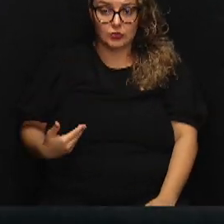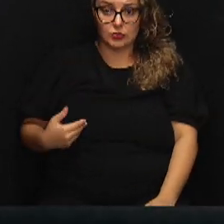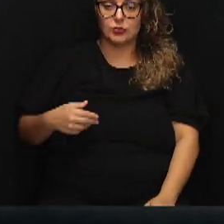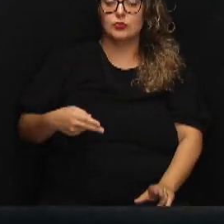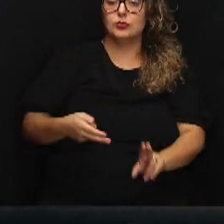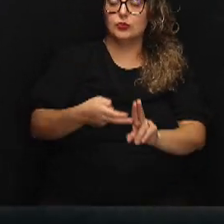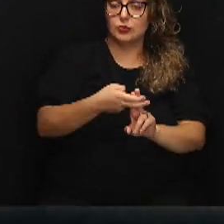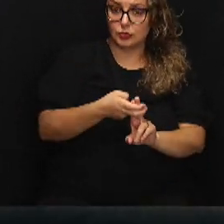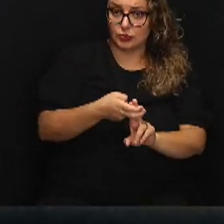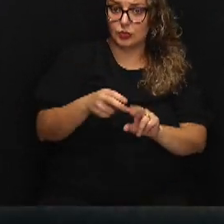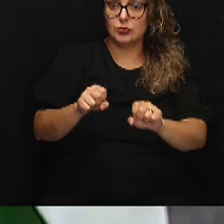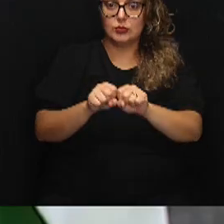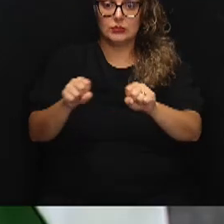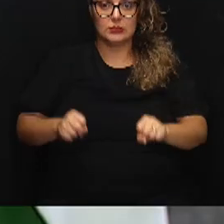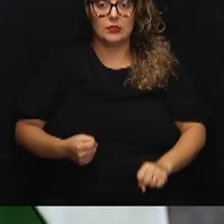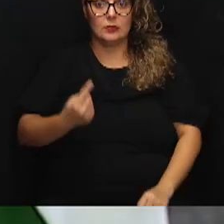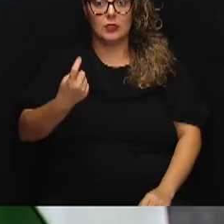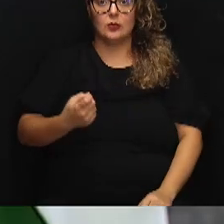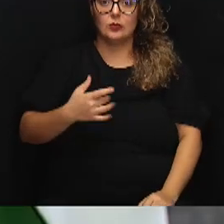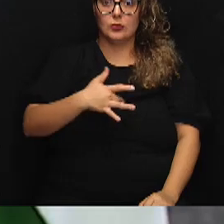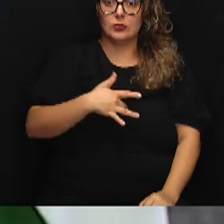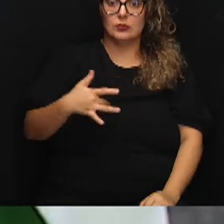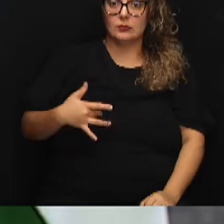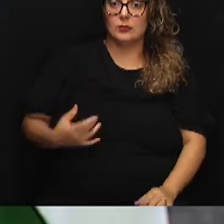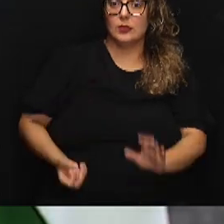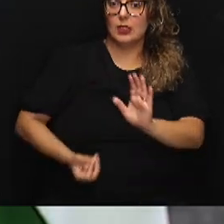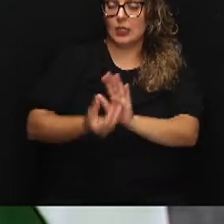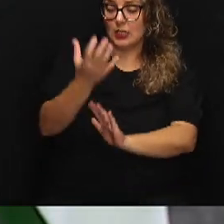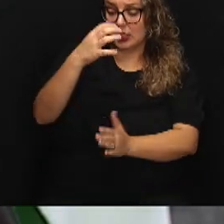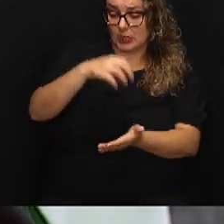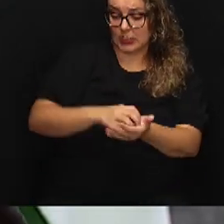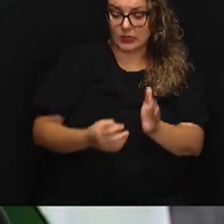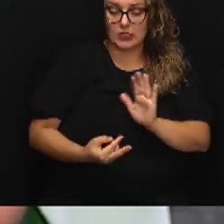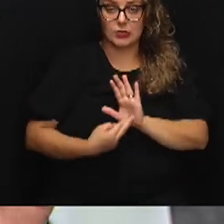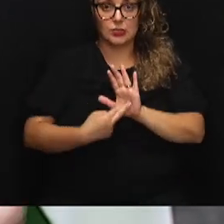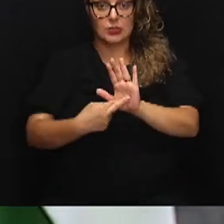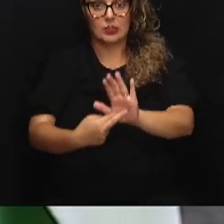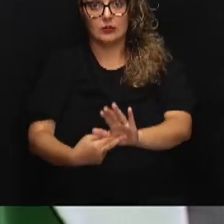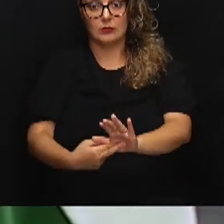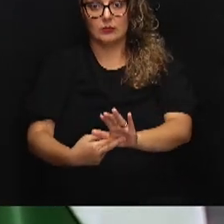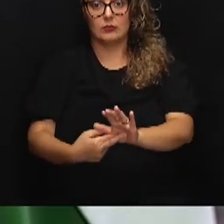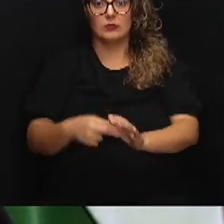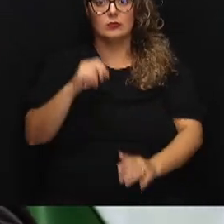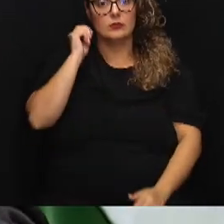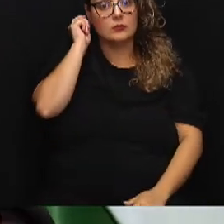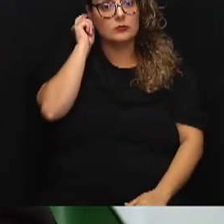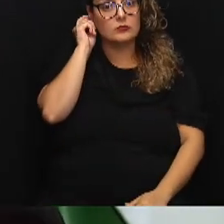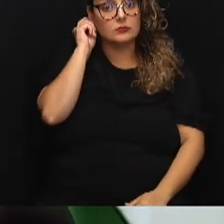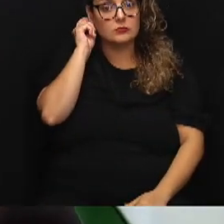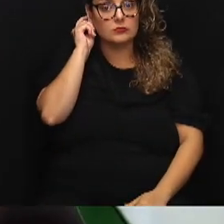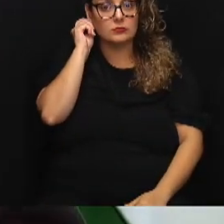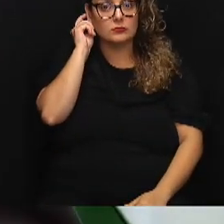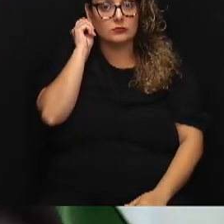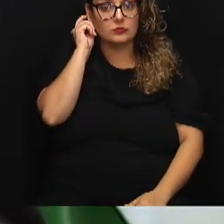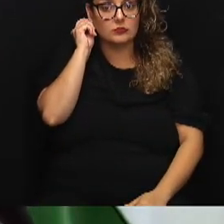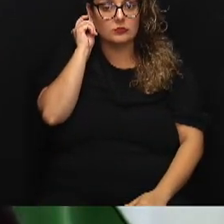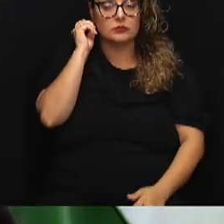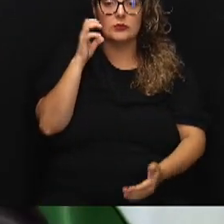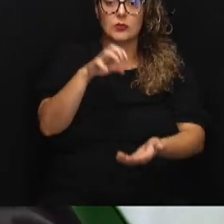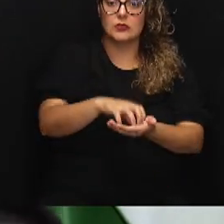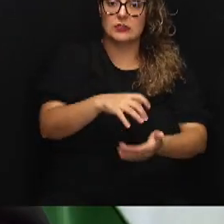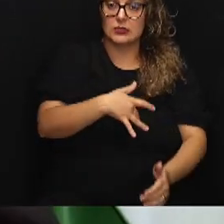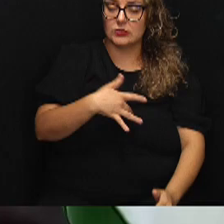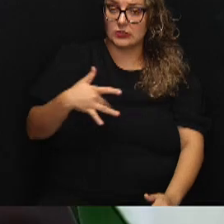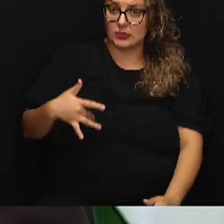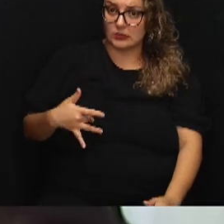o Sistema Único de Saúde. É criar centros de referência, seja nos centros de saúde, para